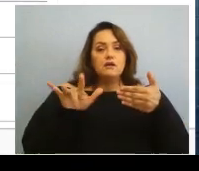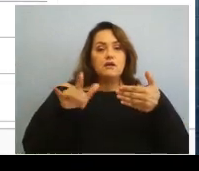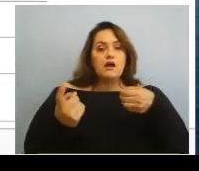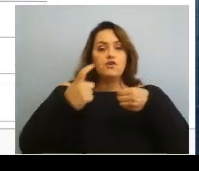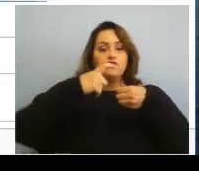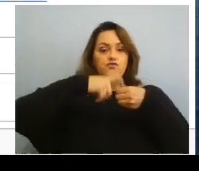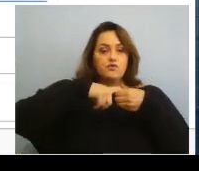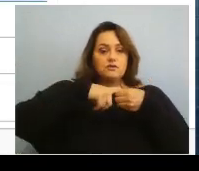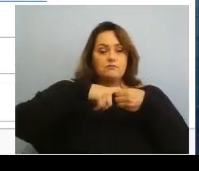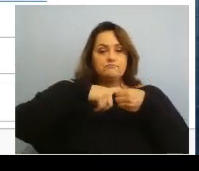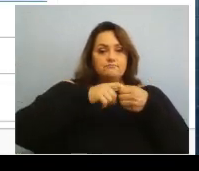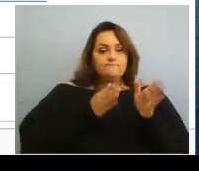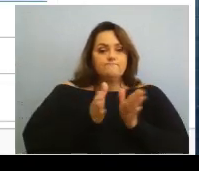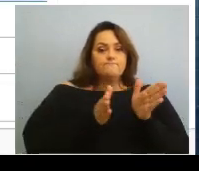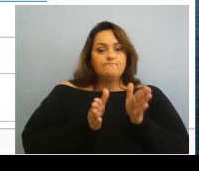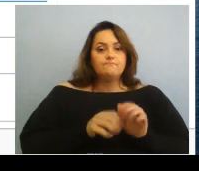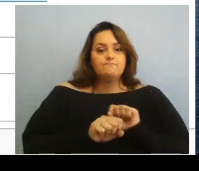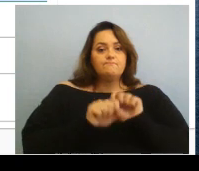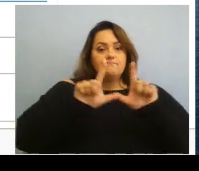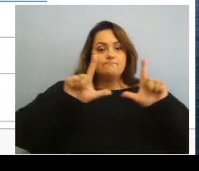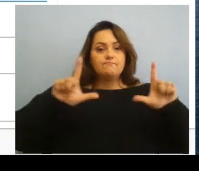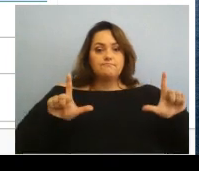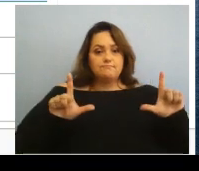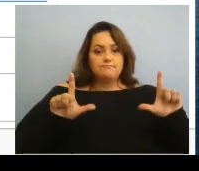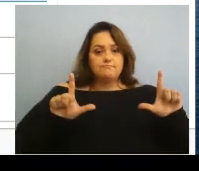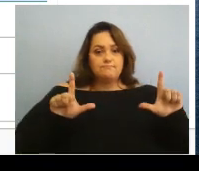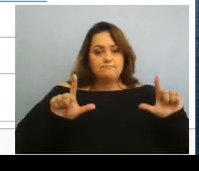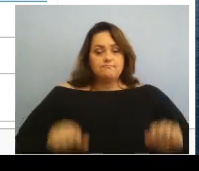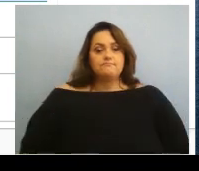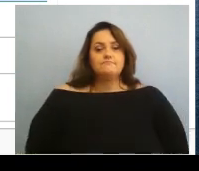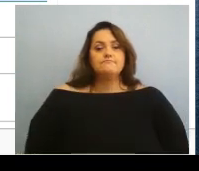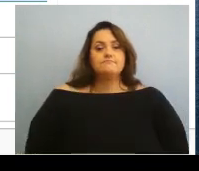o acesso. Novamente vamos fazer um acesso então.